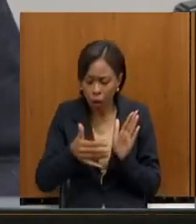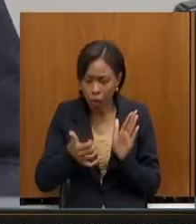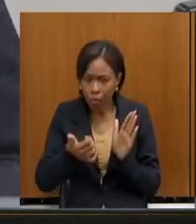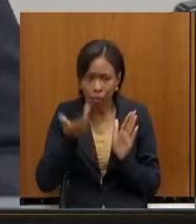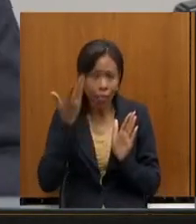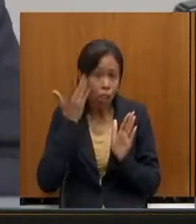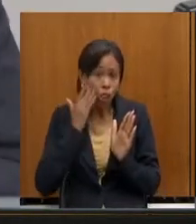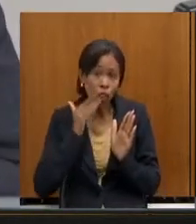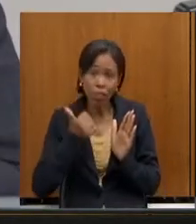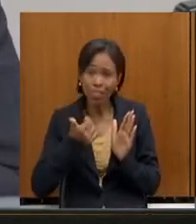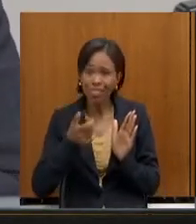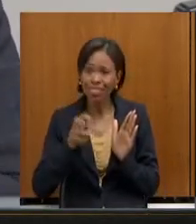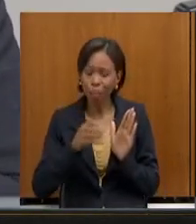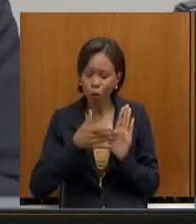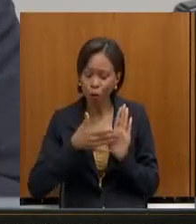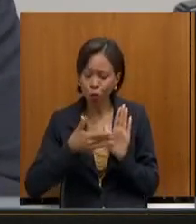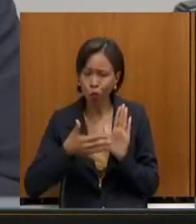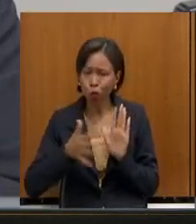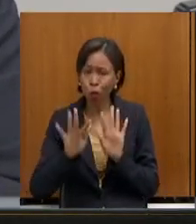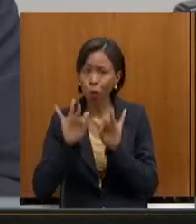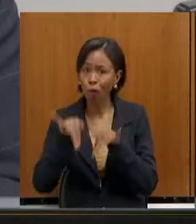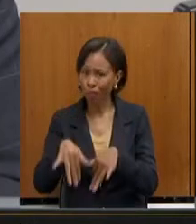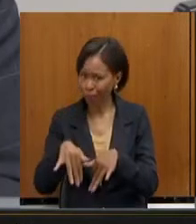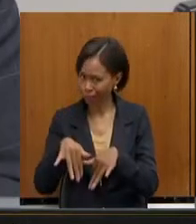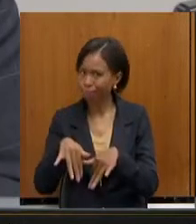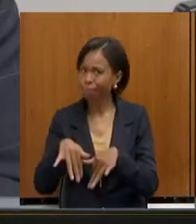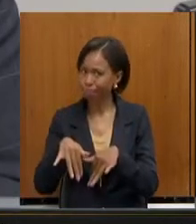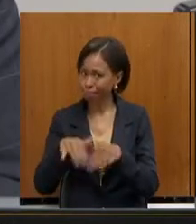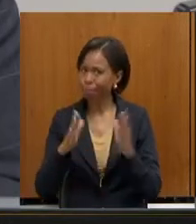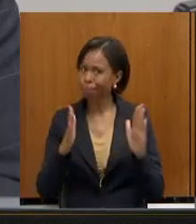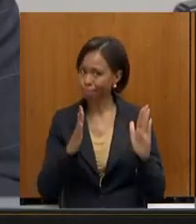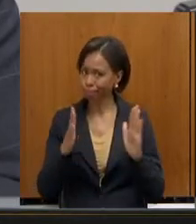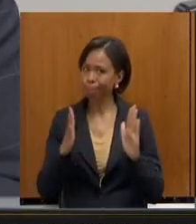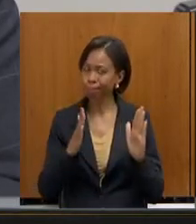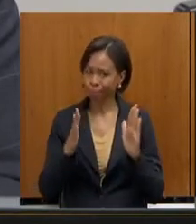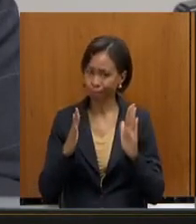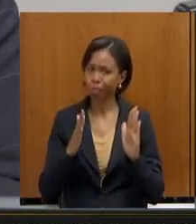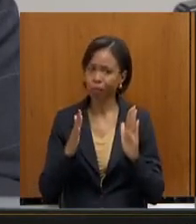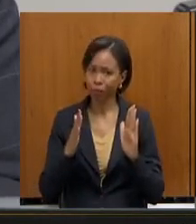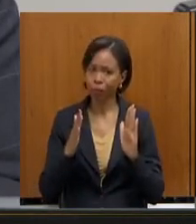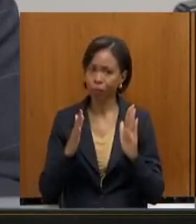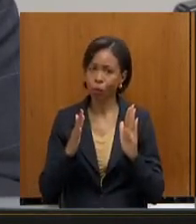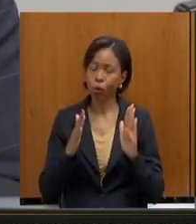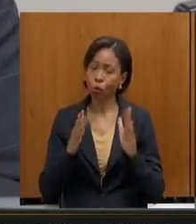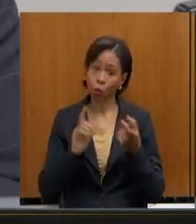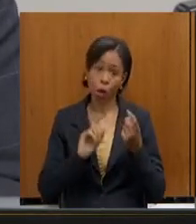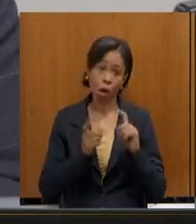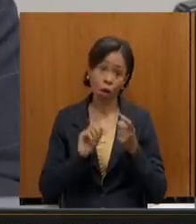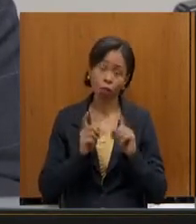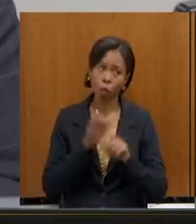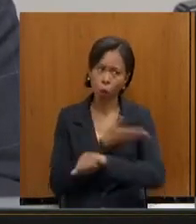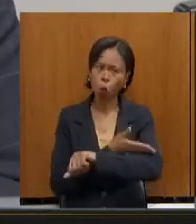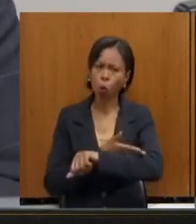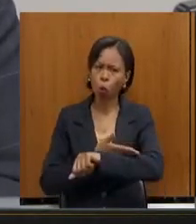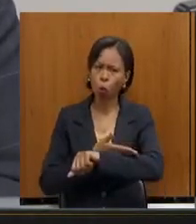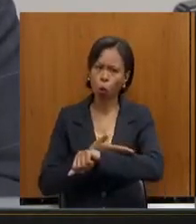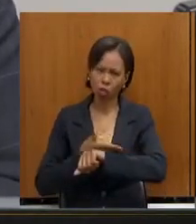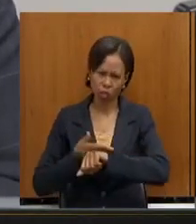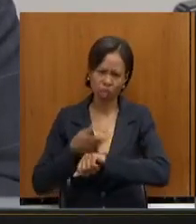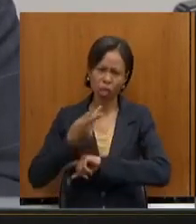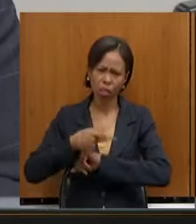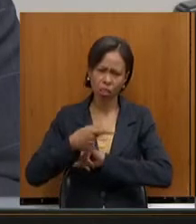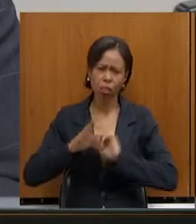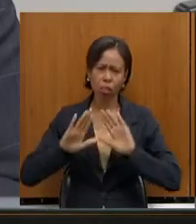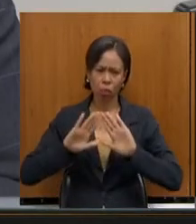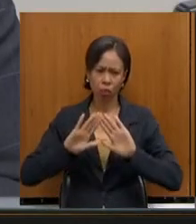os prazos condições constitucionais para apreciação de uma proposição ordinária por essa casa e para sanção pelo